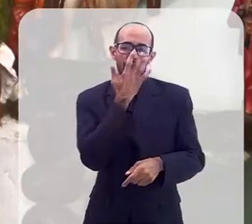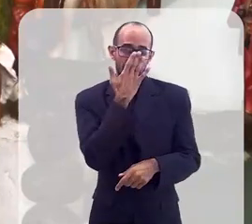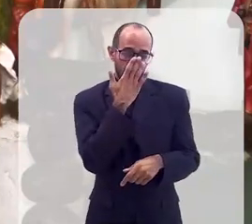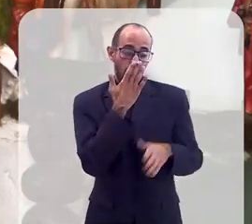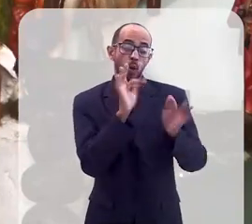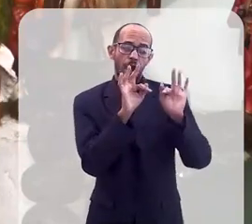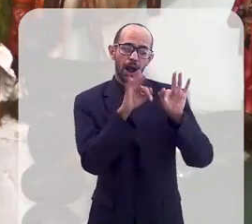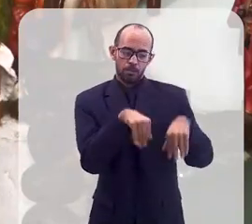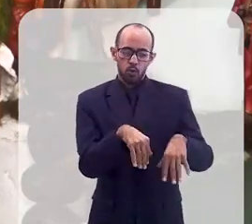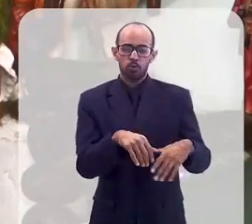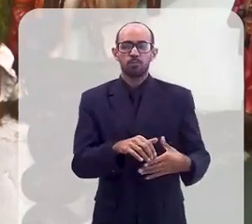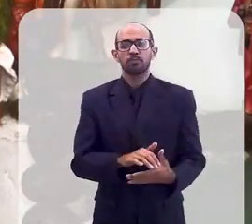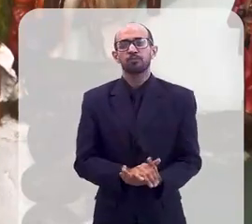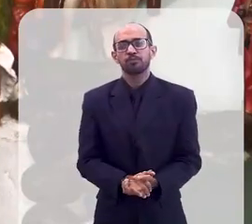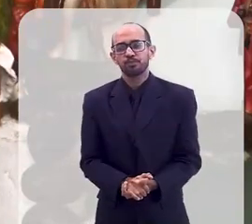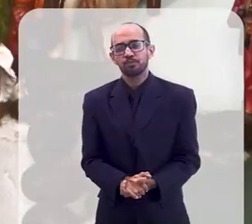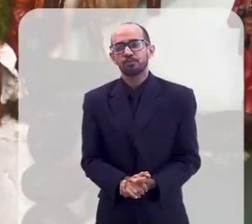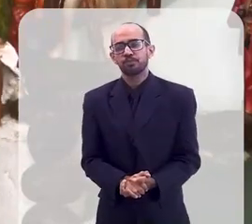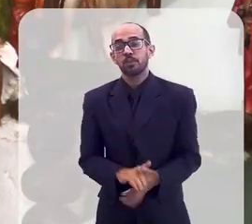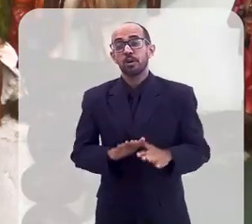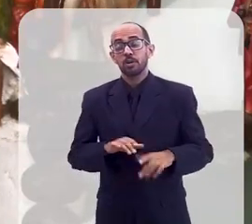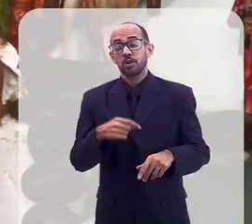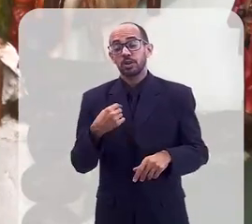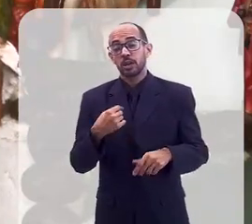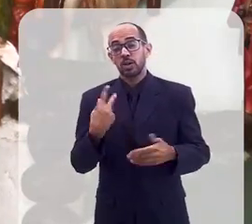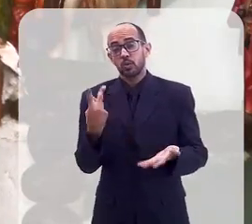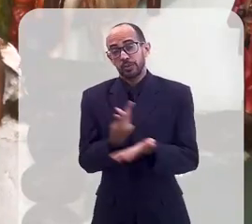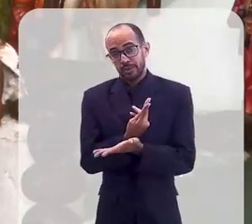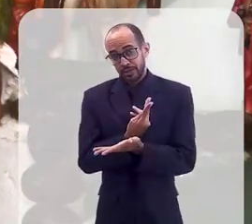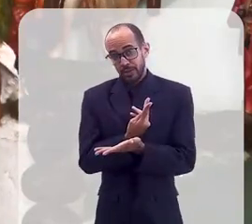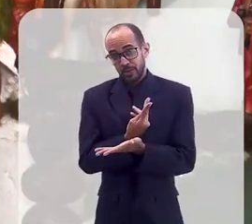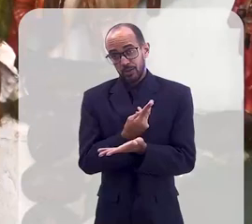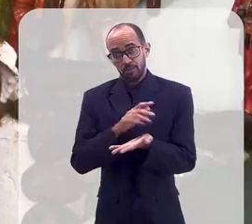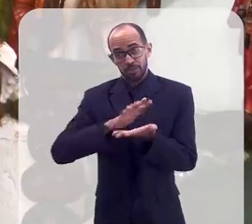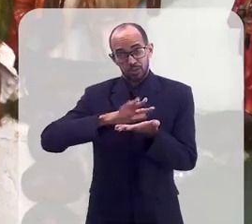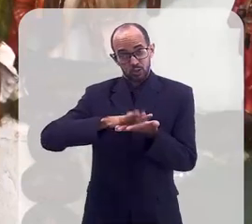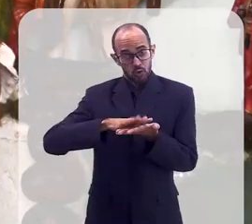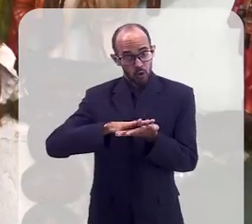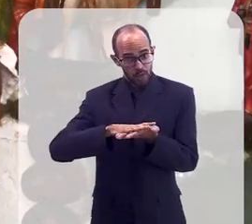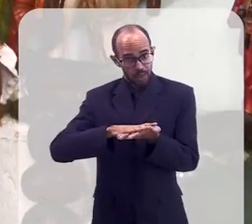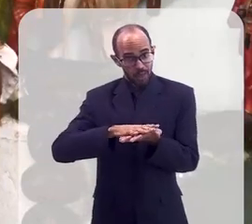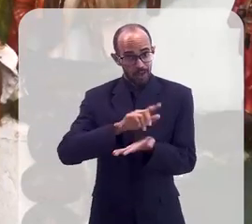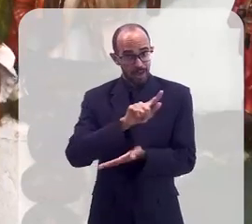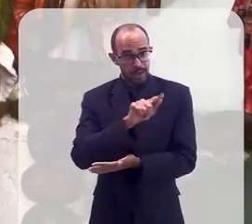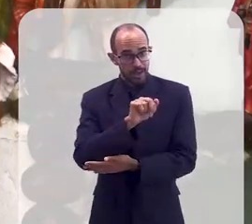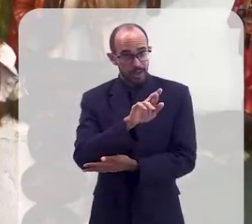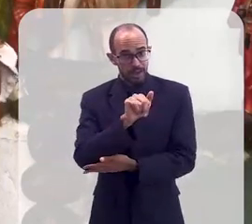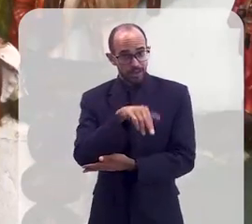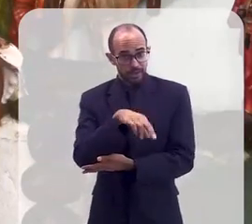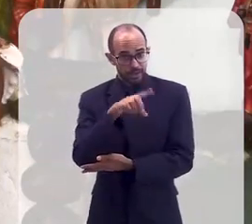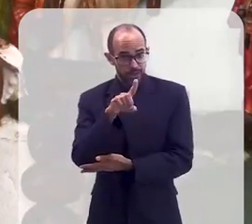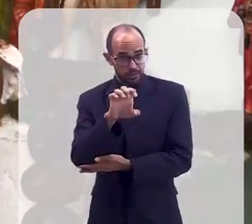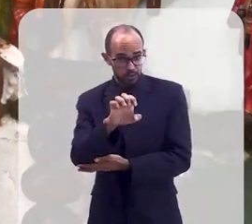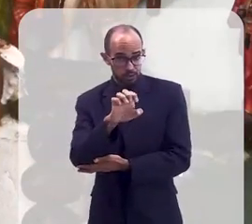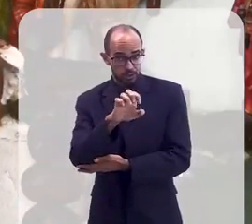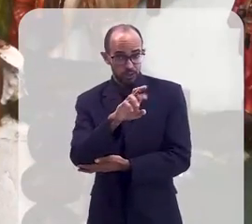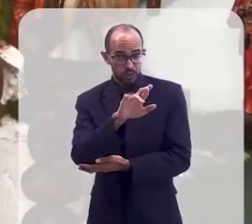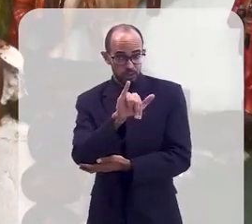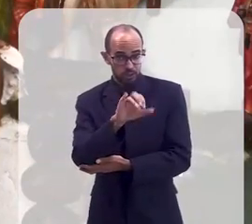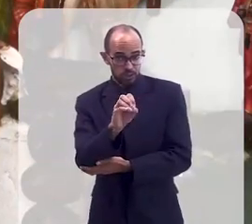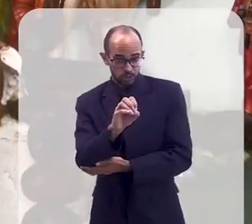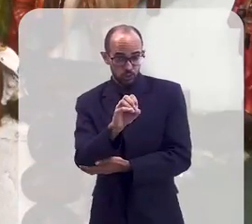já passou e nós tivemos uma escola, uma grande escola, que é a Grande Rio, que veio com o enredo de